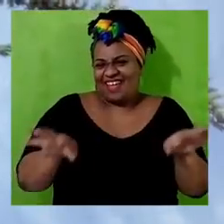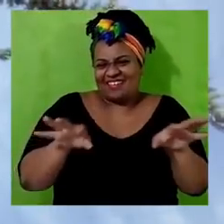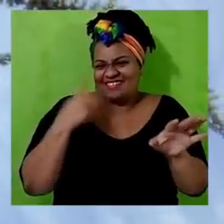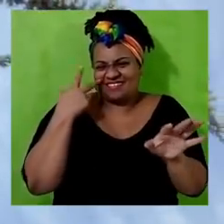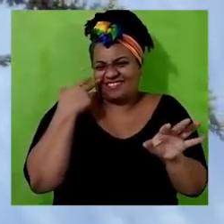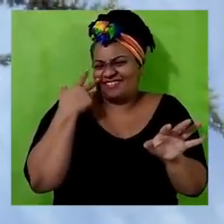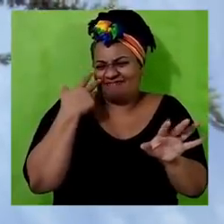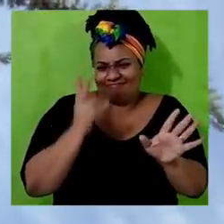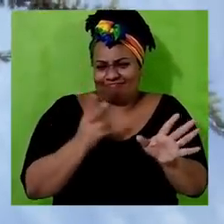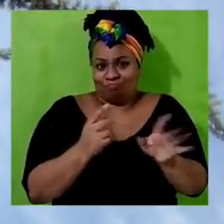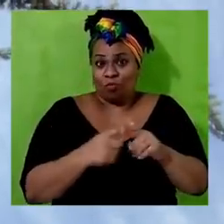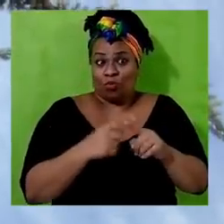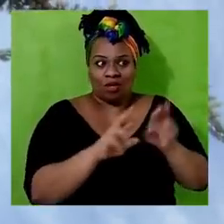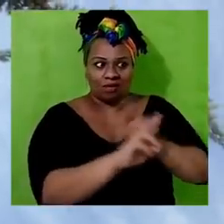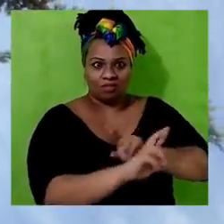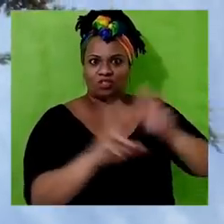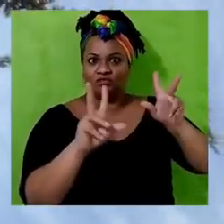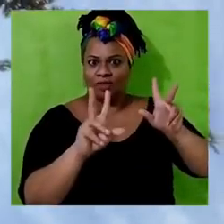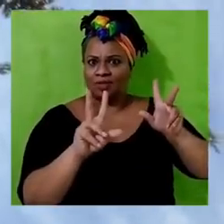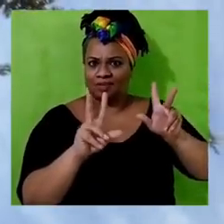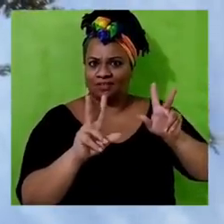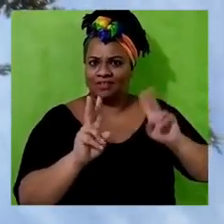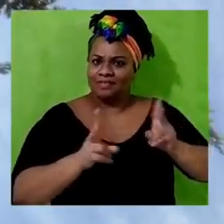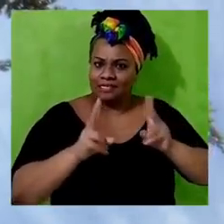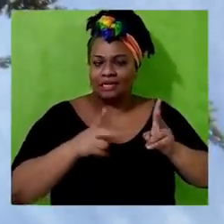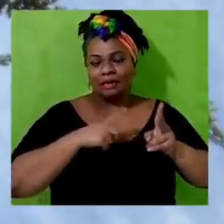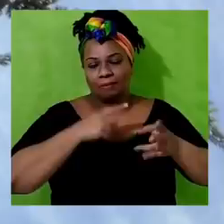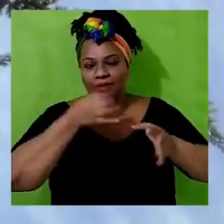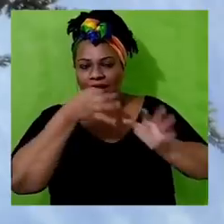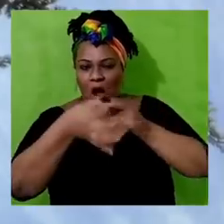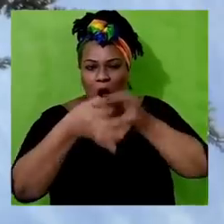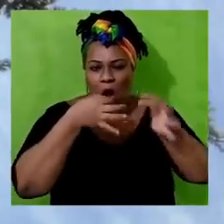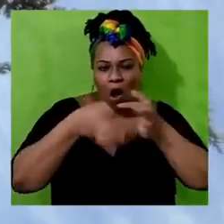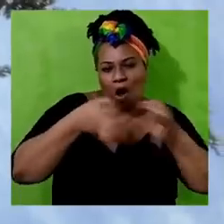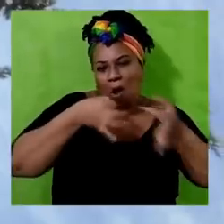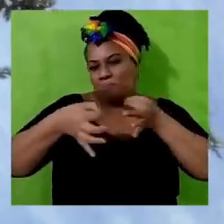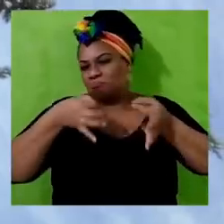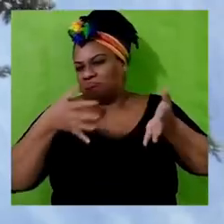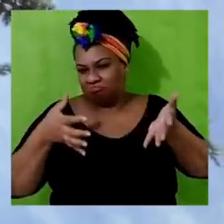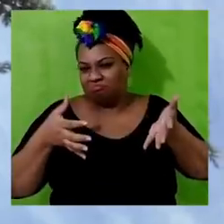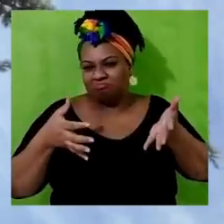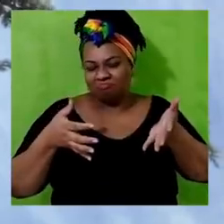Como de costume, tudo que é diferente cria uma crítica.